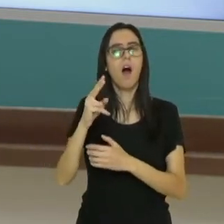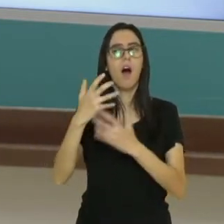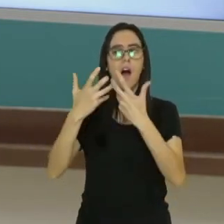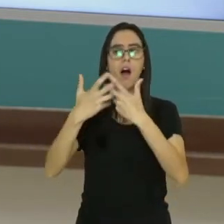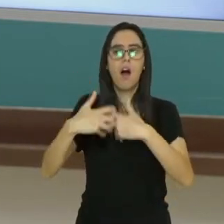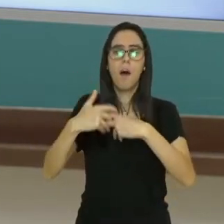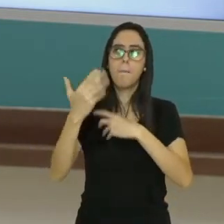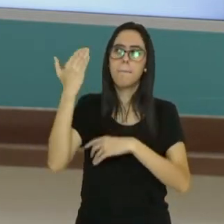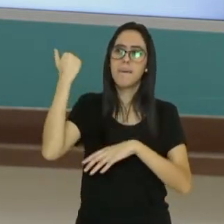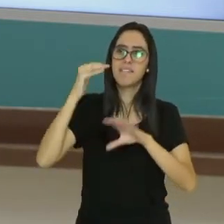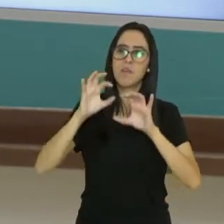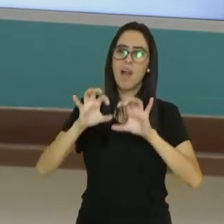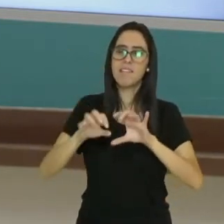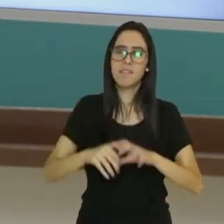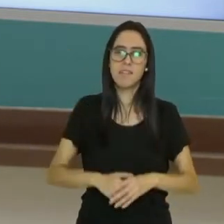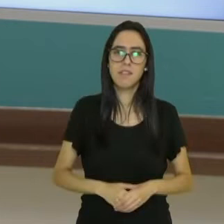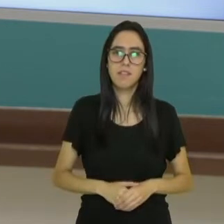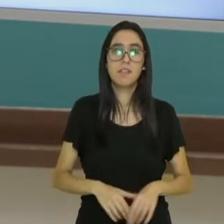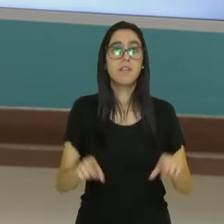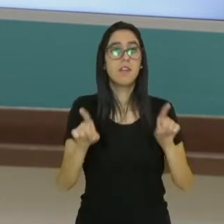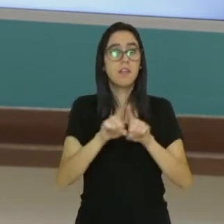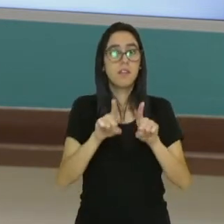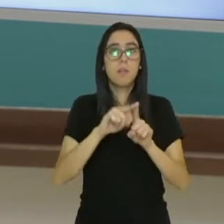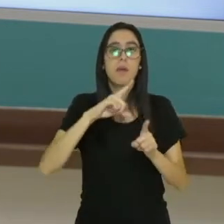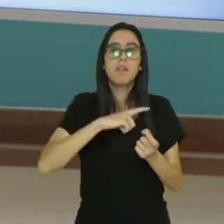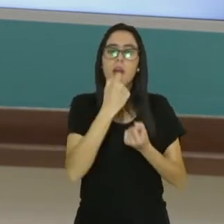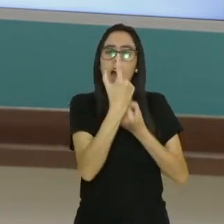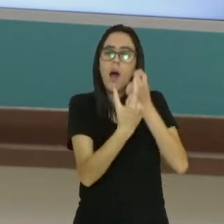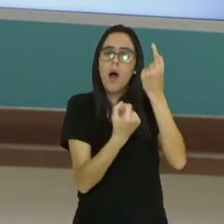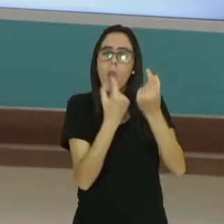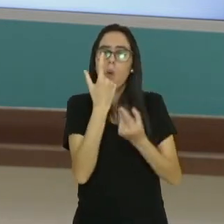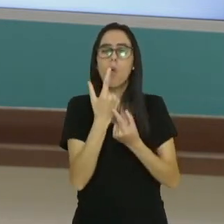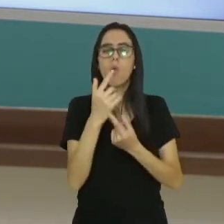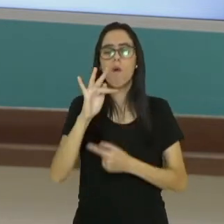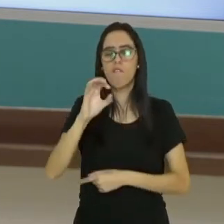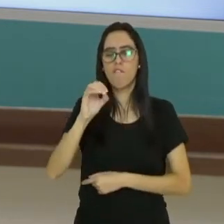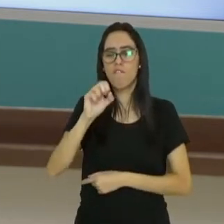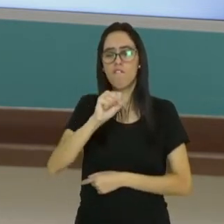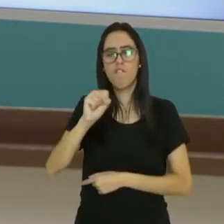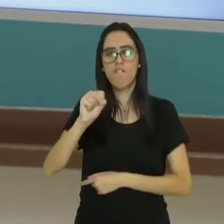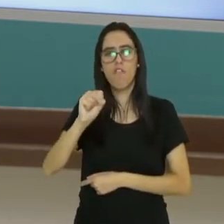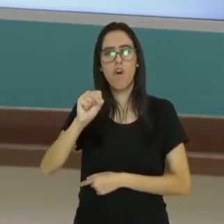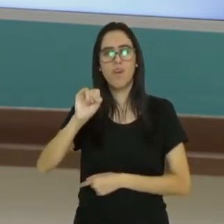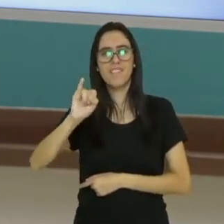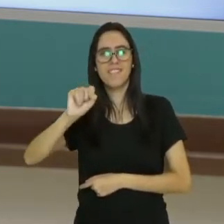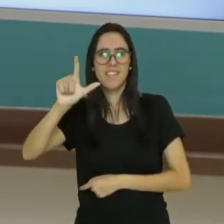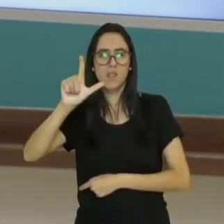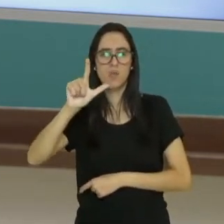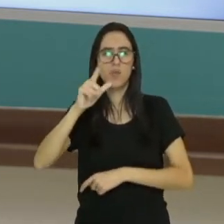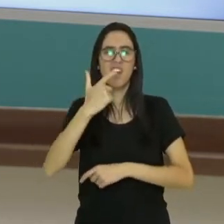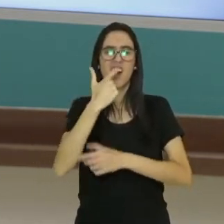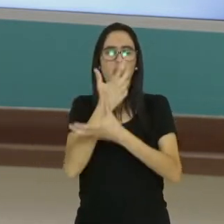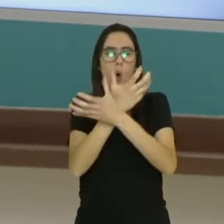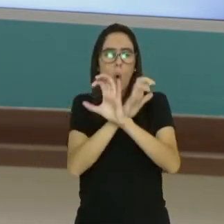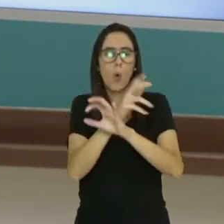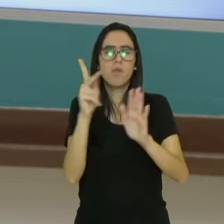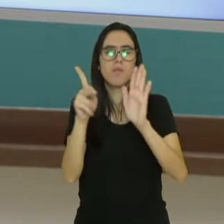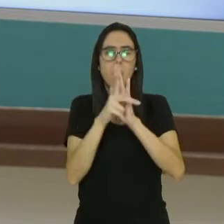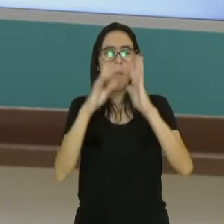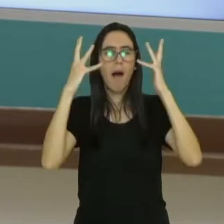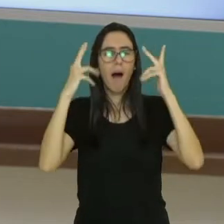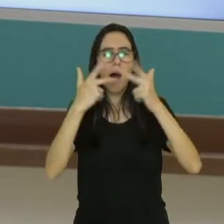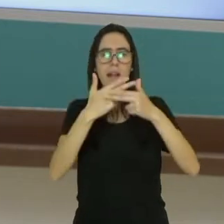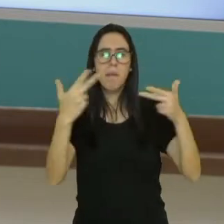Além disso, alguns fósseis de animais e vegetais. Os fósseis, que são aqueles registros,